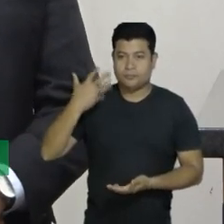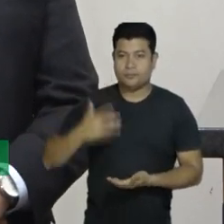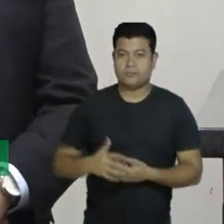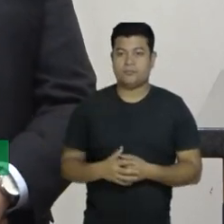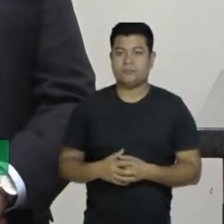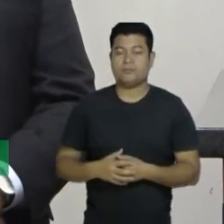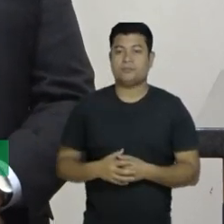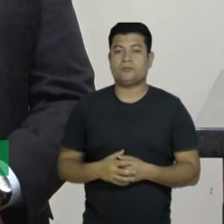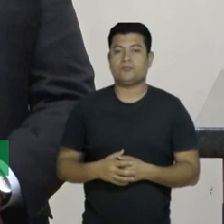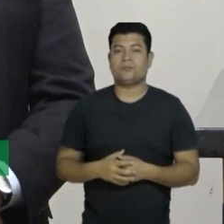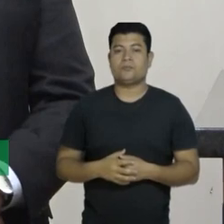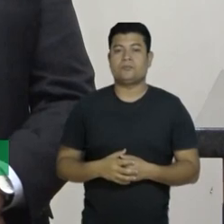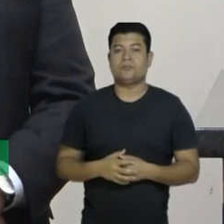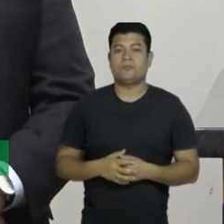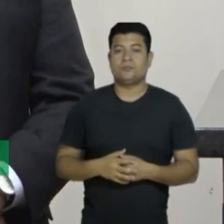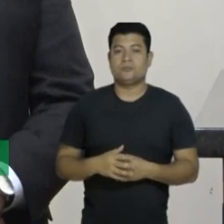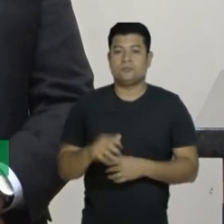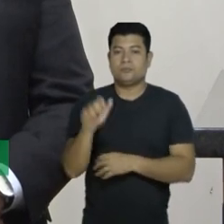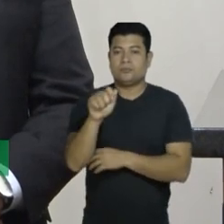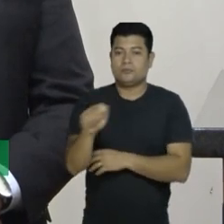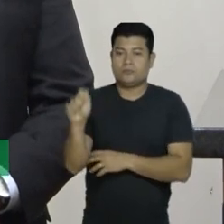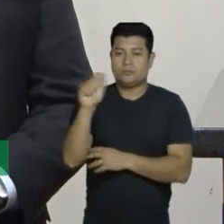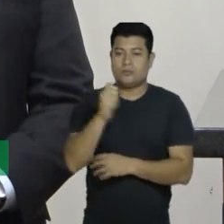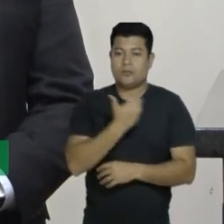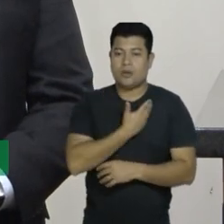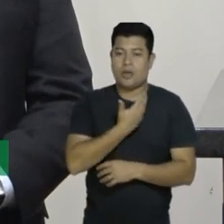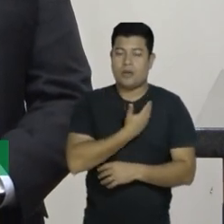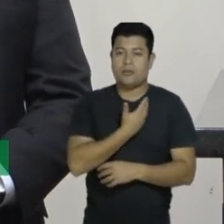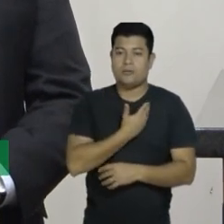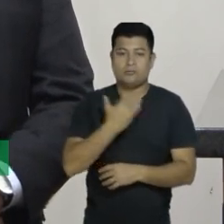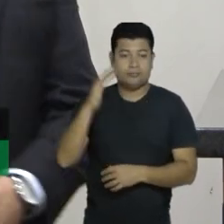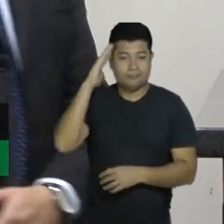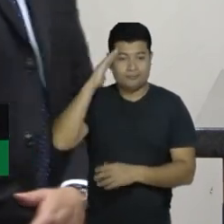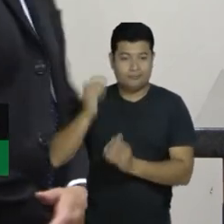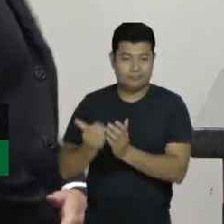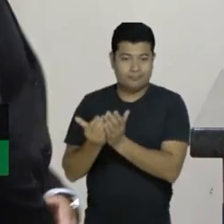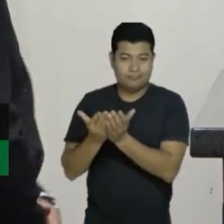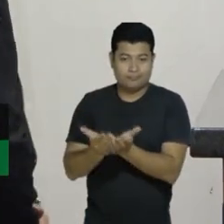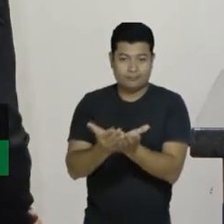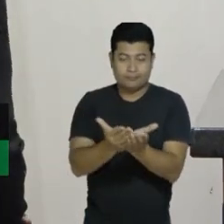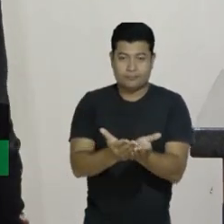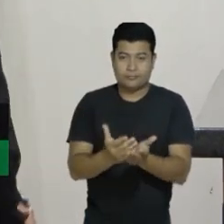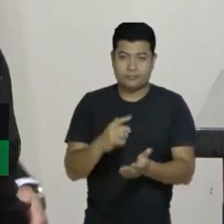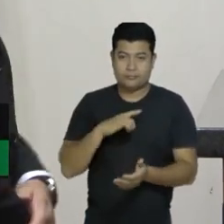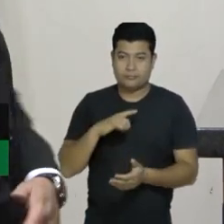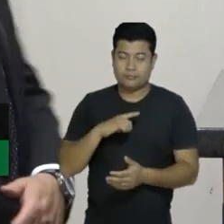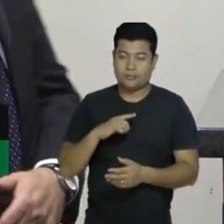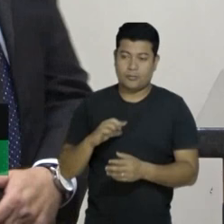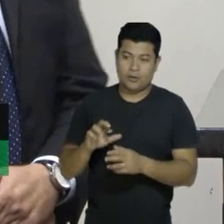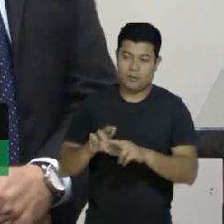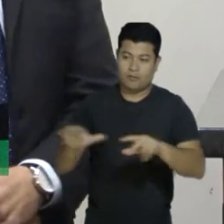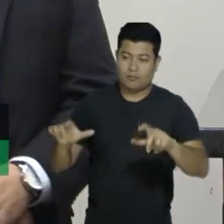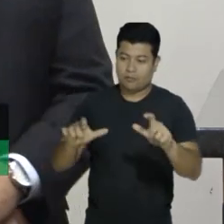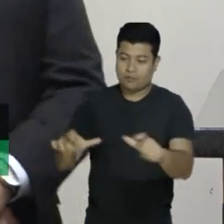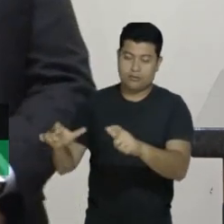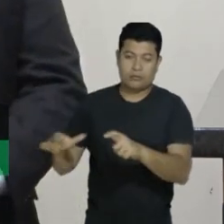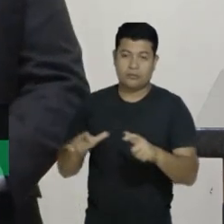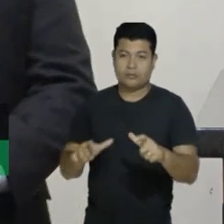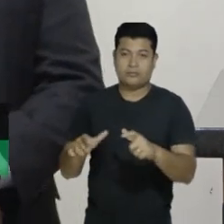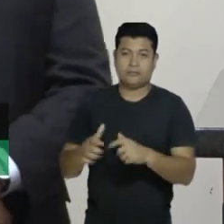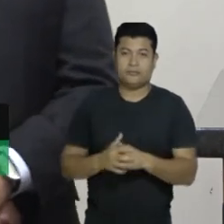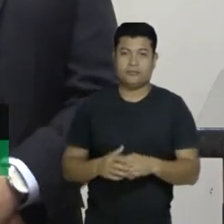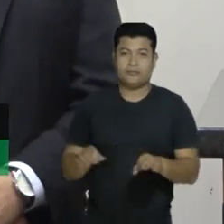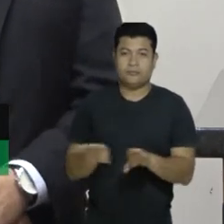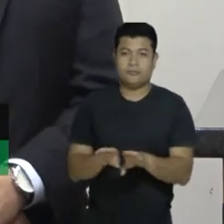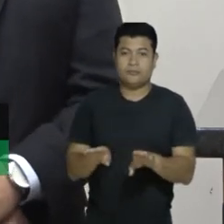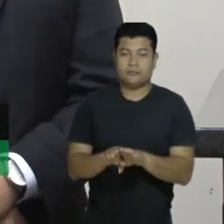importantíssimo evento. A Sociedade Amigos da Marinha, ela congrega oficiais da Marinha na sua jurisdição, além de pessoas condecoradas